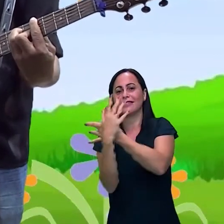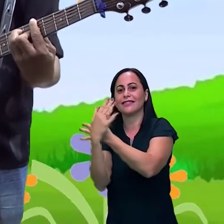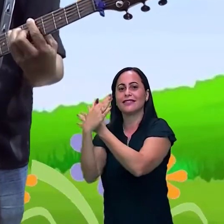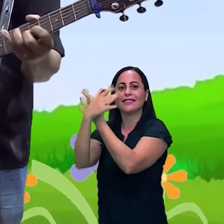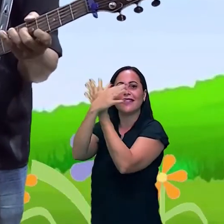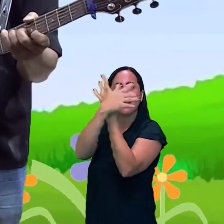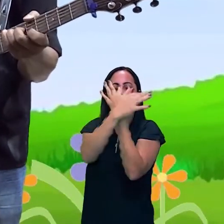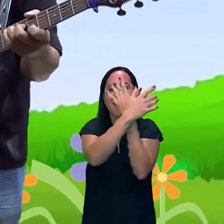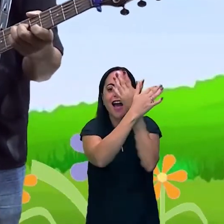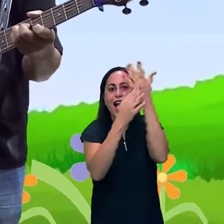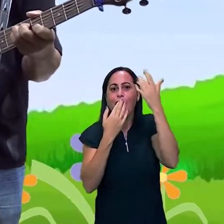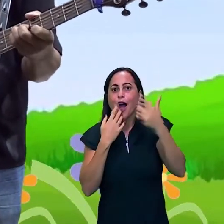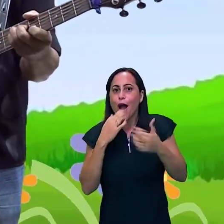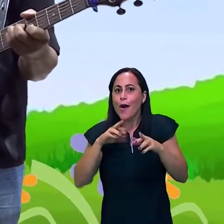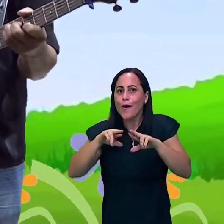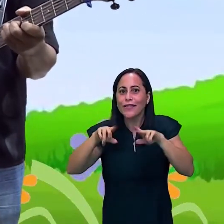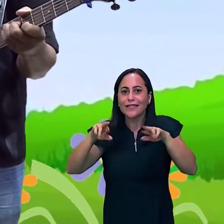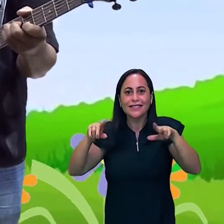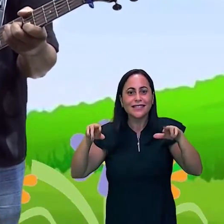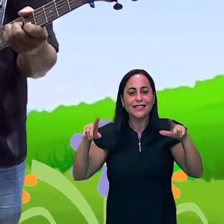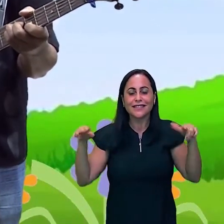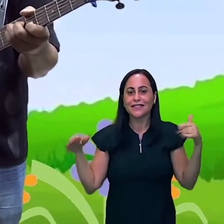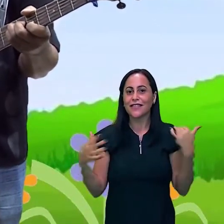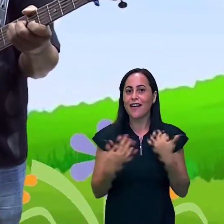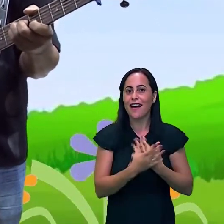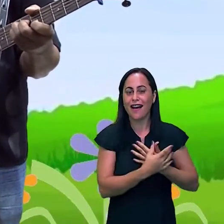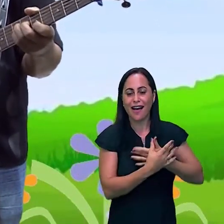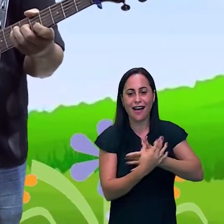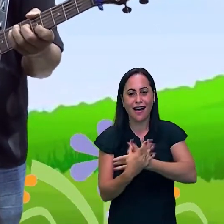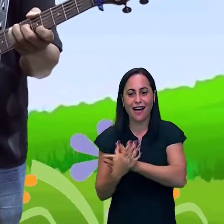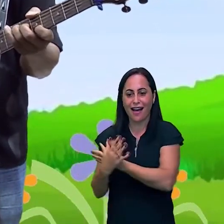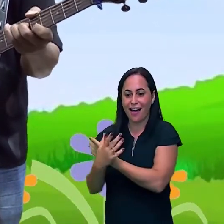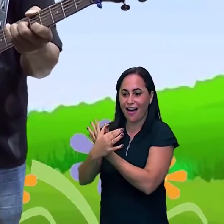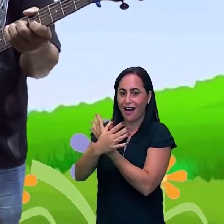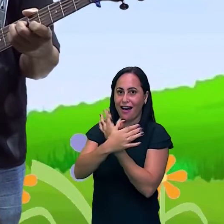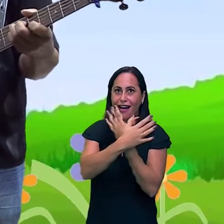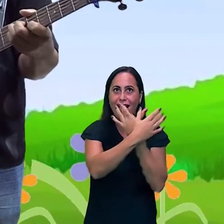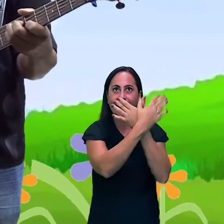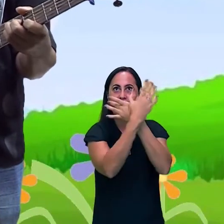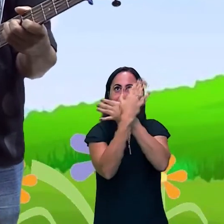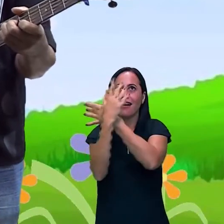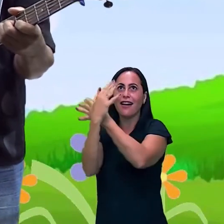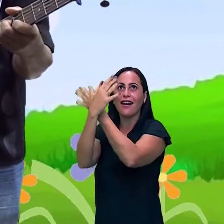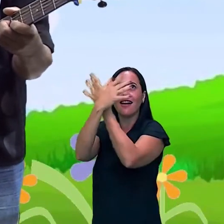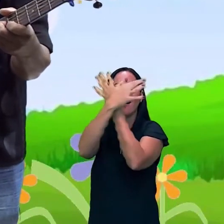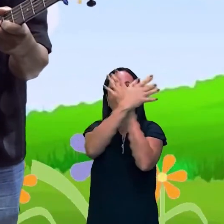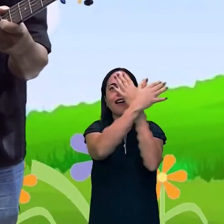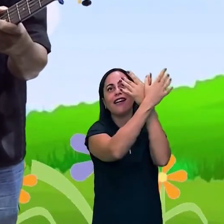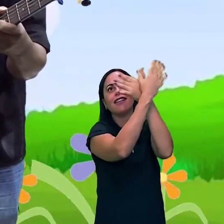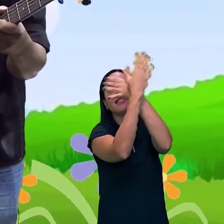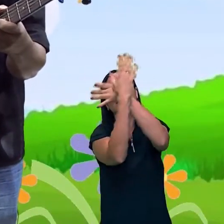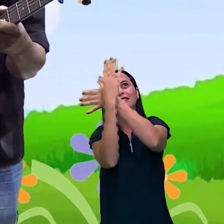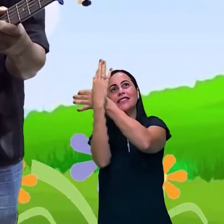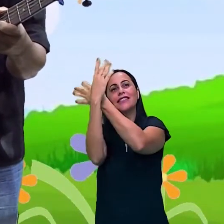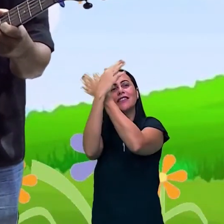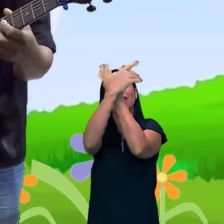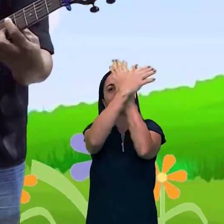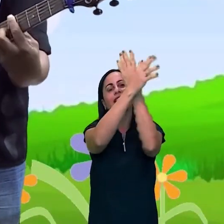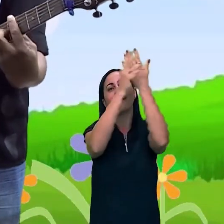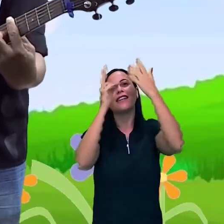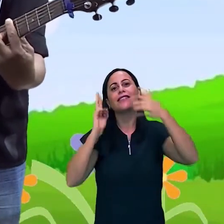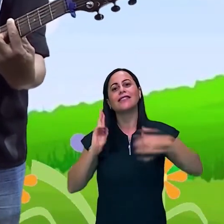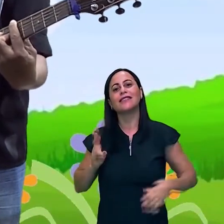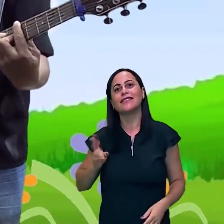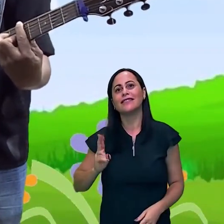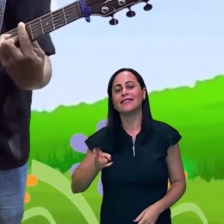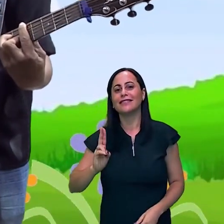toda colorida e enfeitando o céu voou por toda